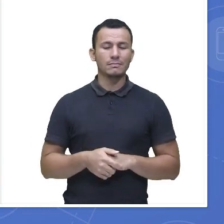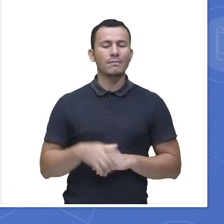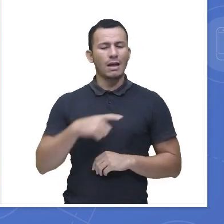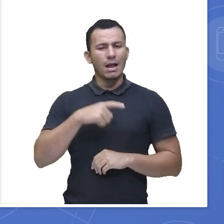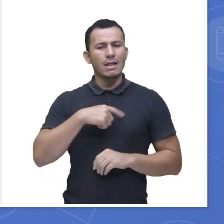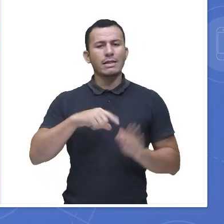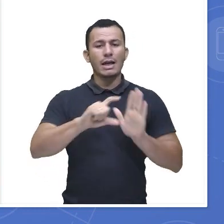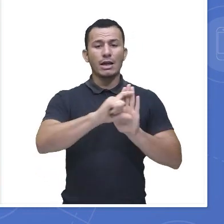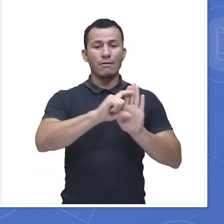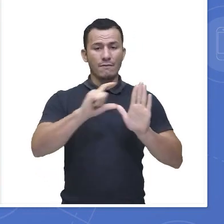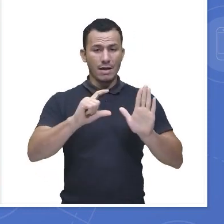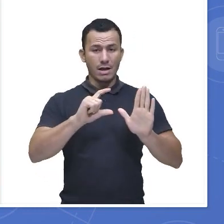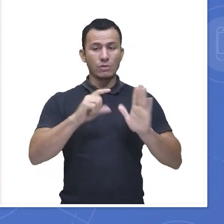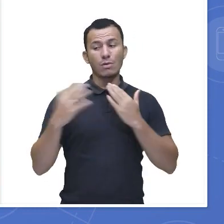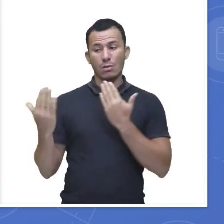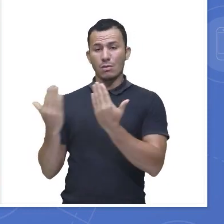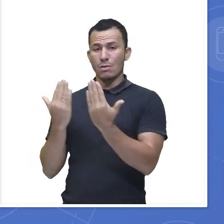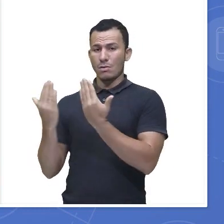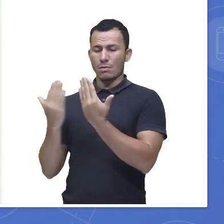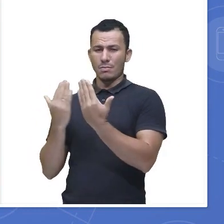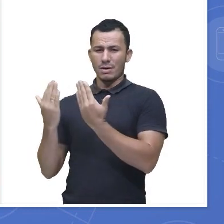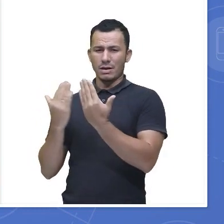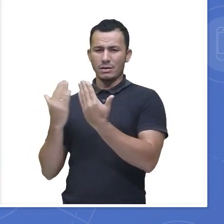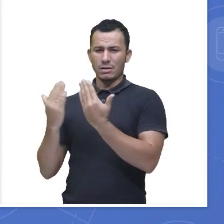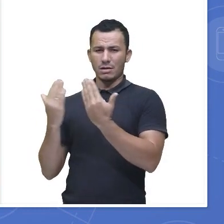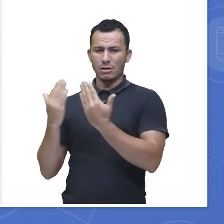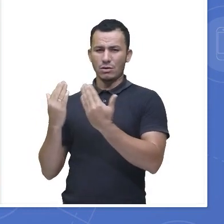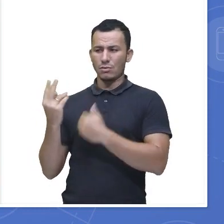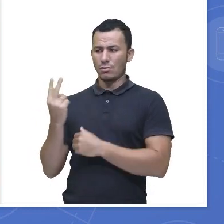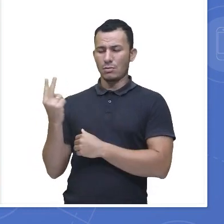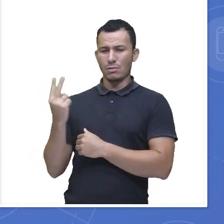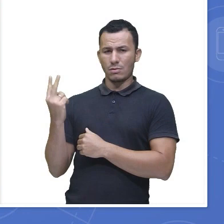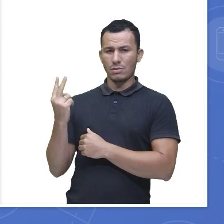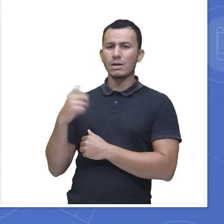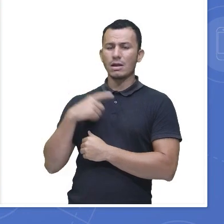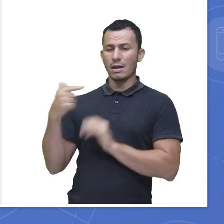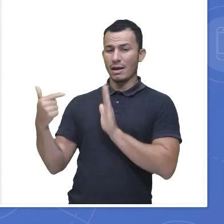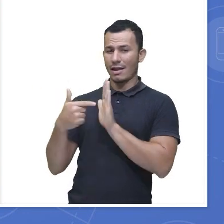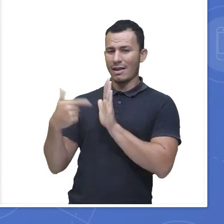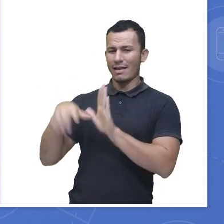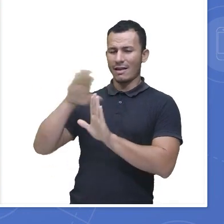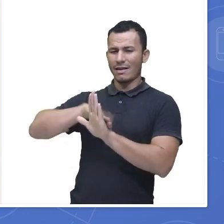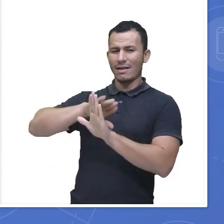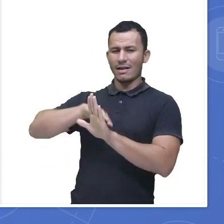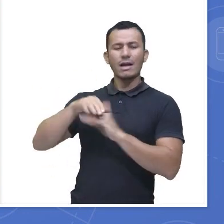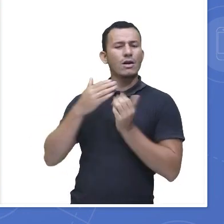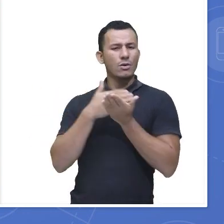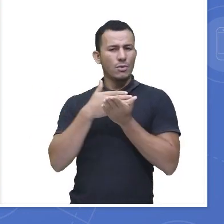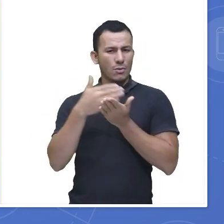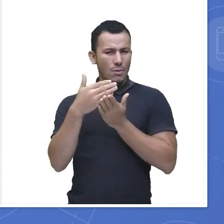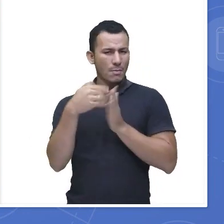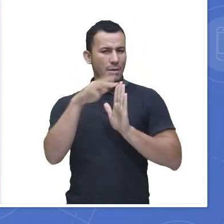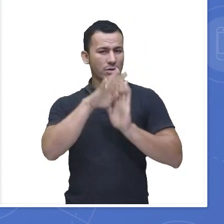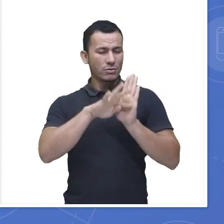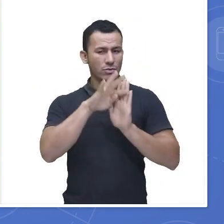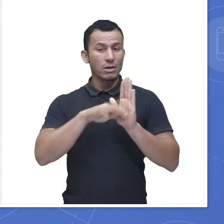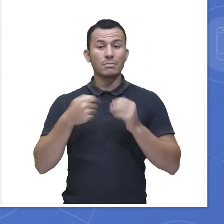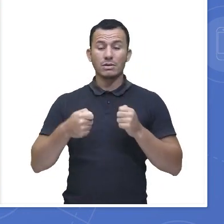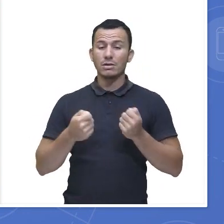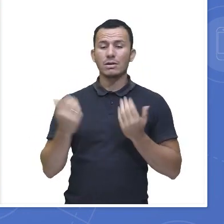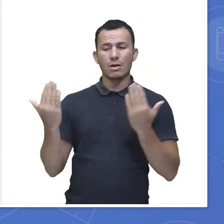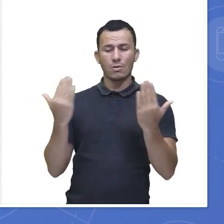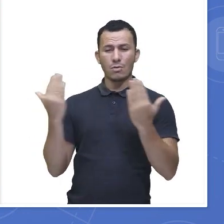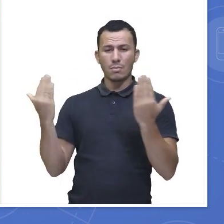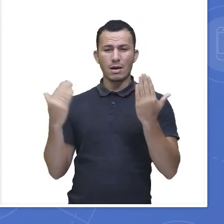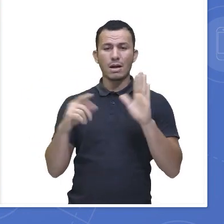em comparação com os dois primeiros, revela uma ironia? Lá no início, né, você tem que comparar